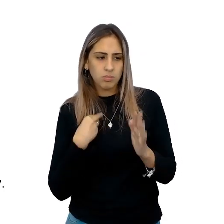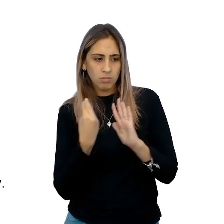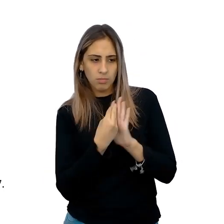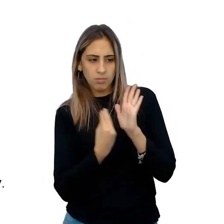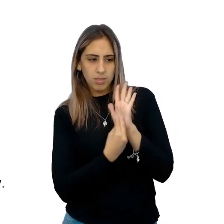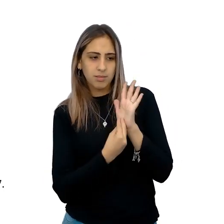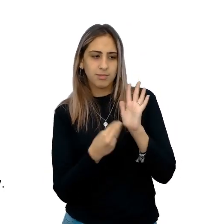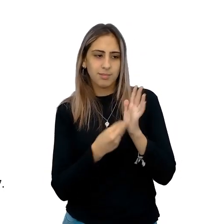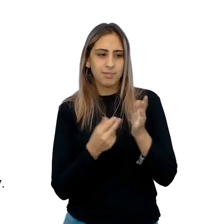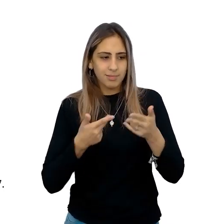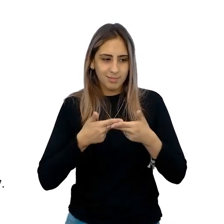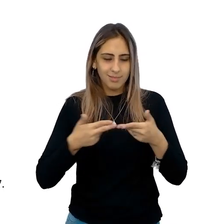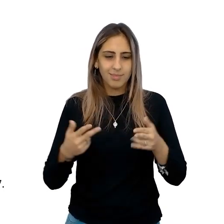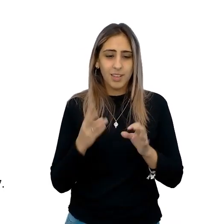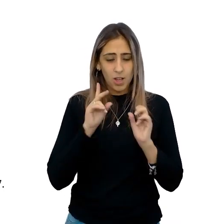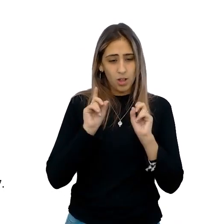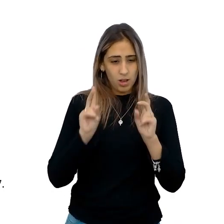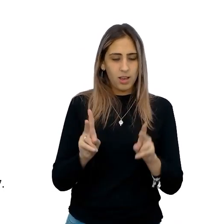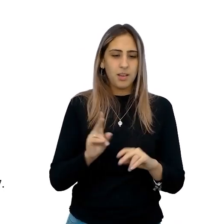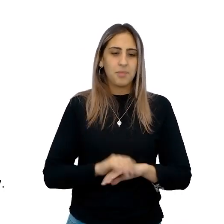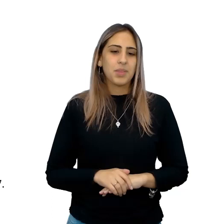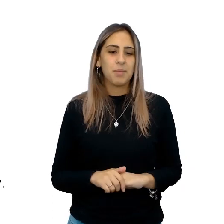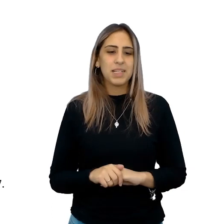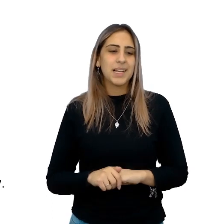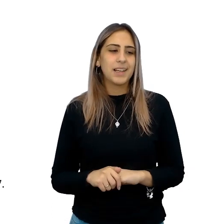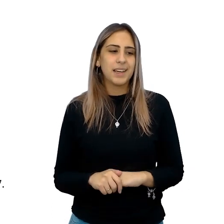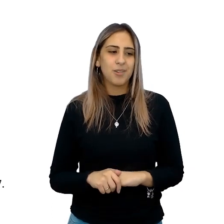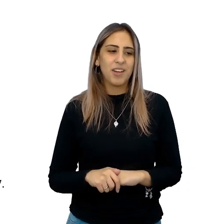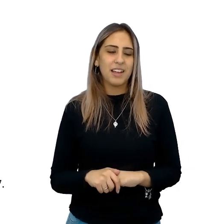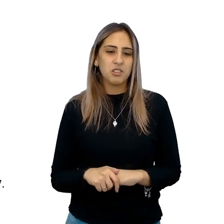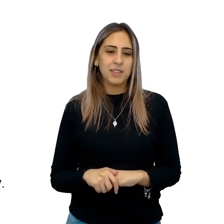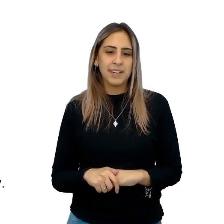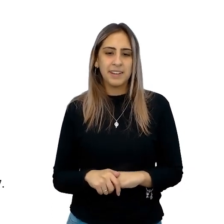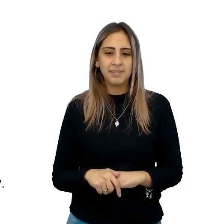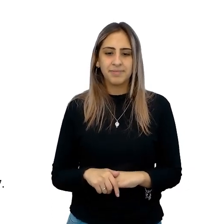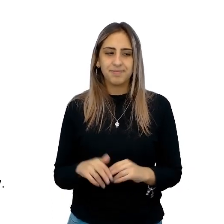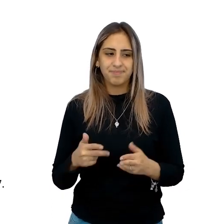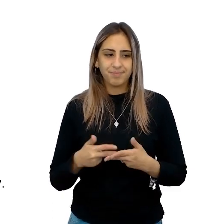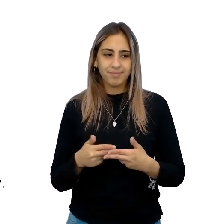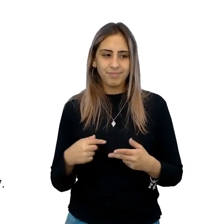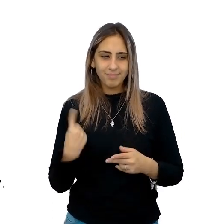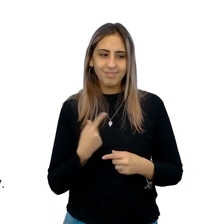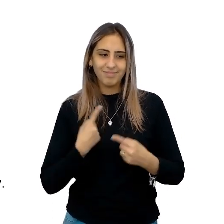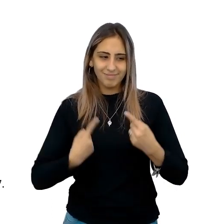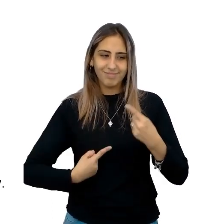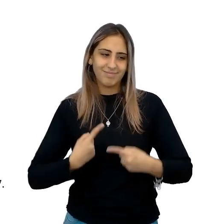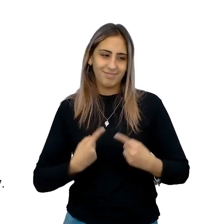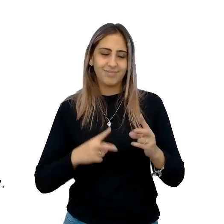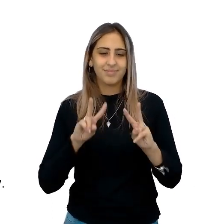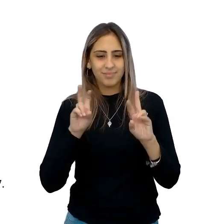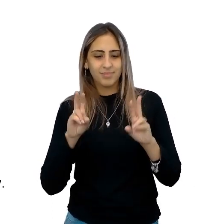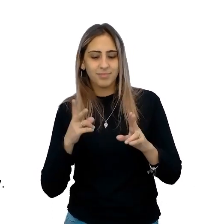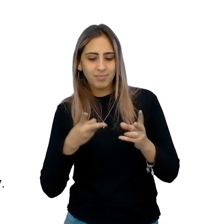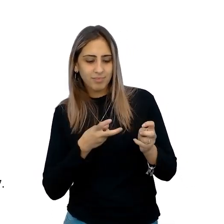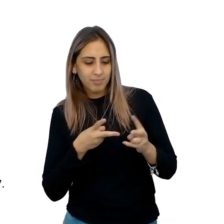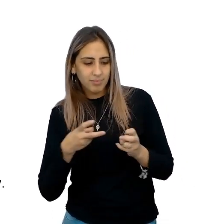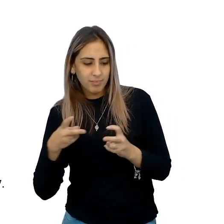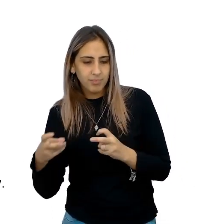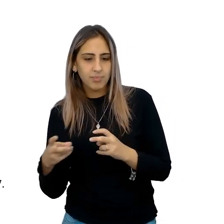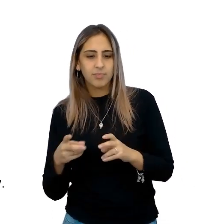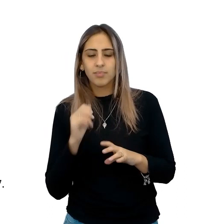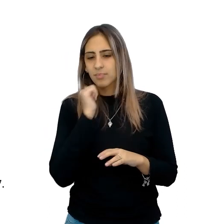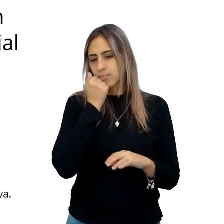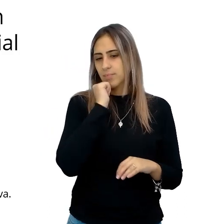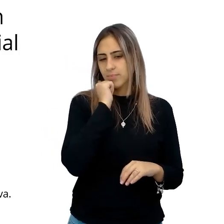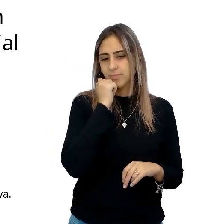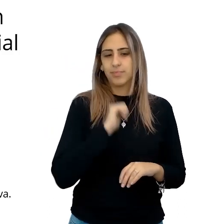que é o que a gente chama. Tá bem? Então, quer dizer, é muito importante a gente discutir sobre as concepções de